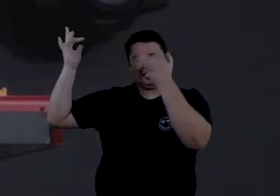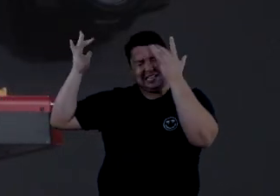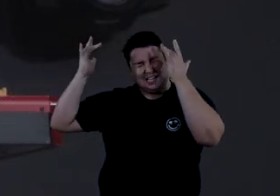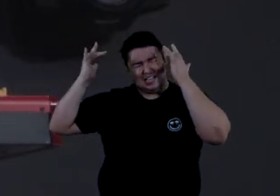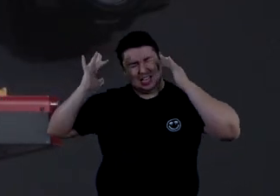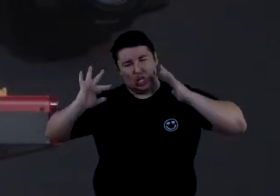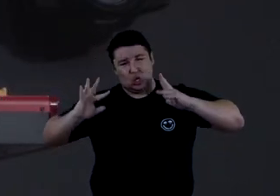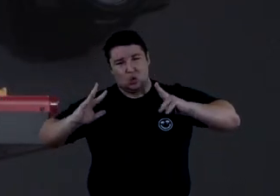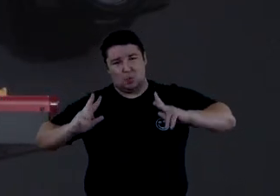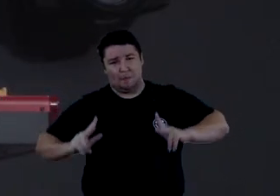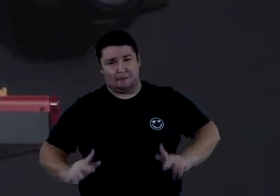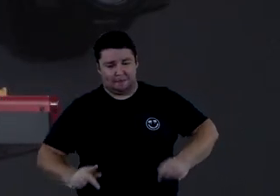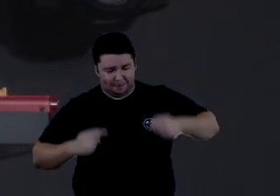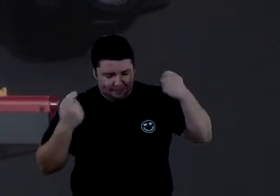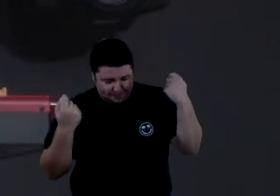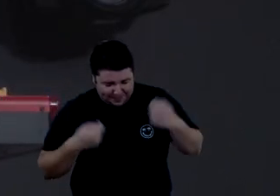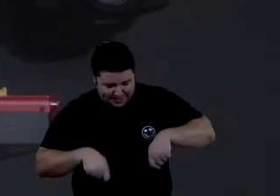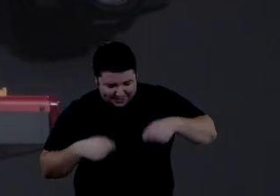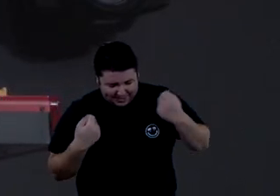basta,